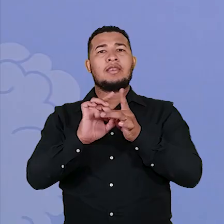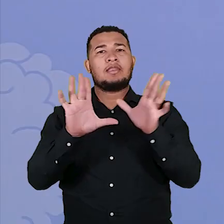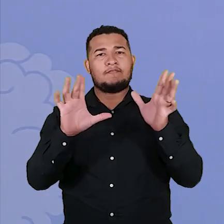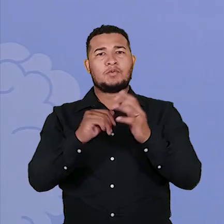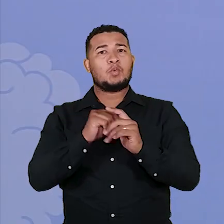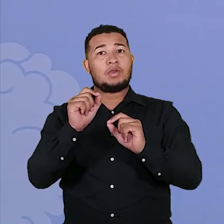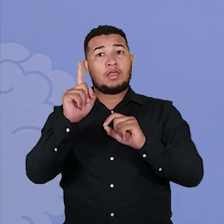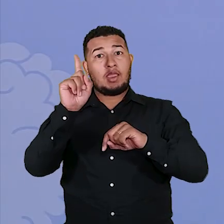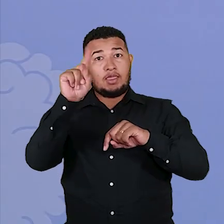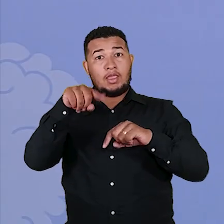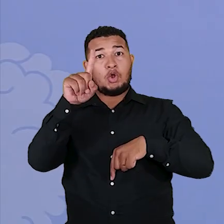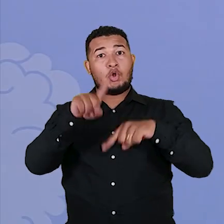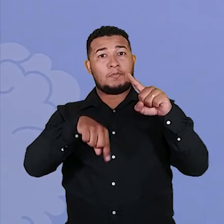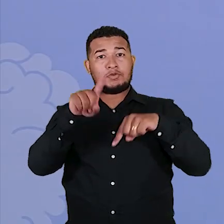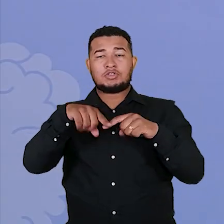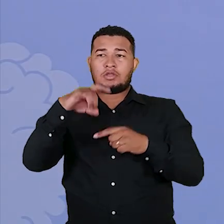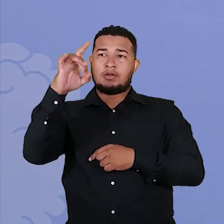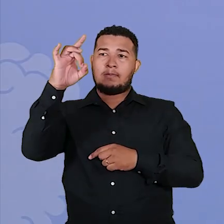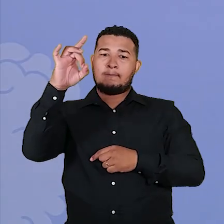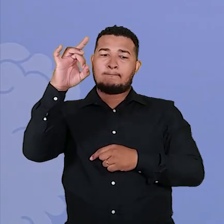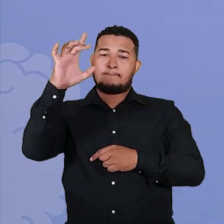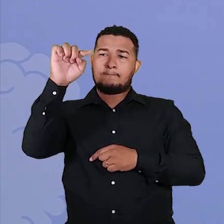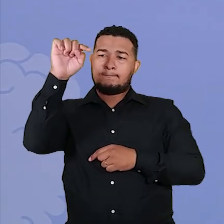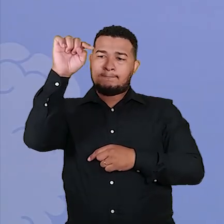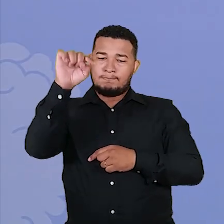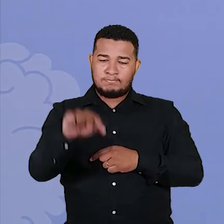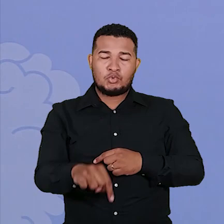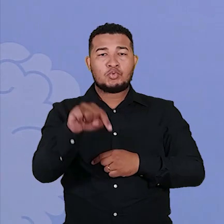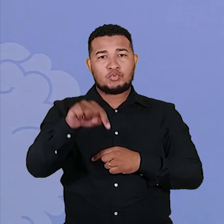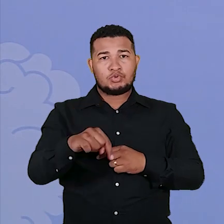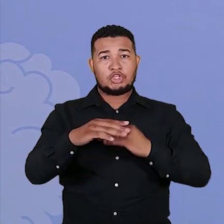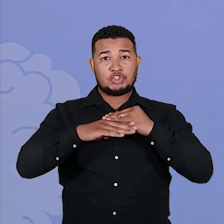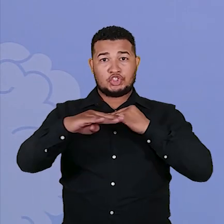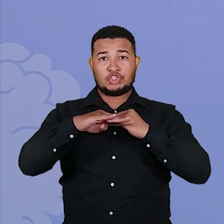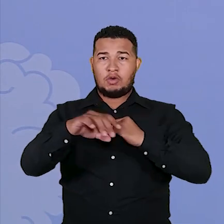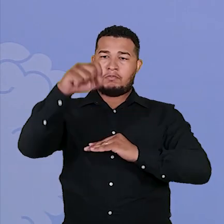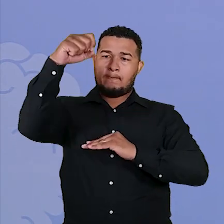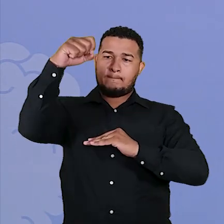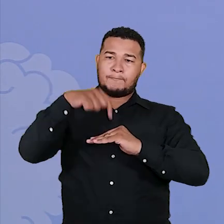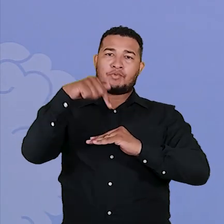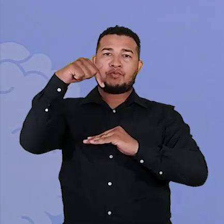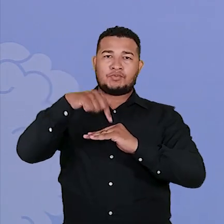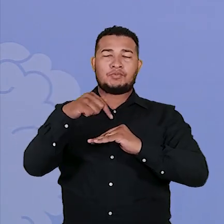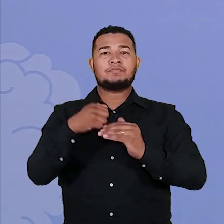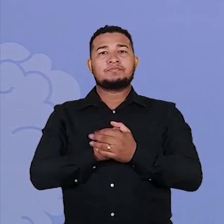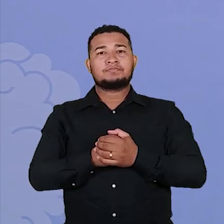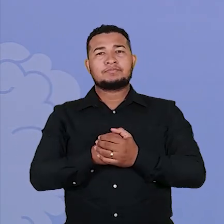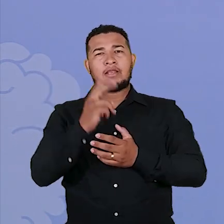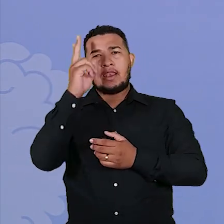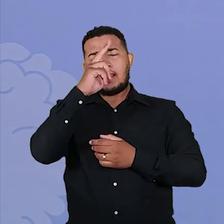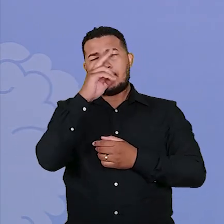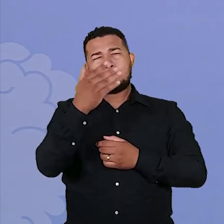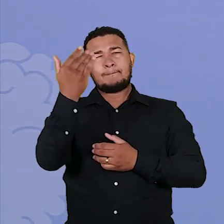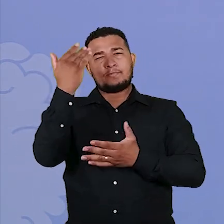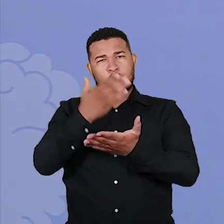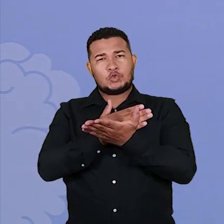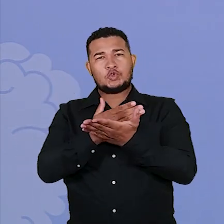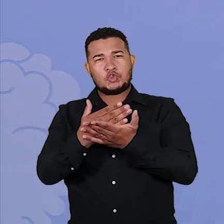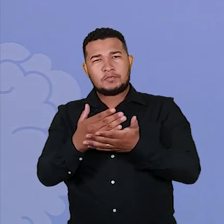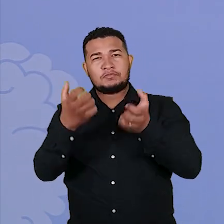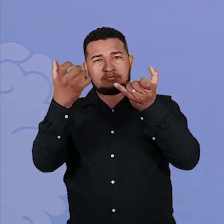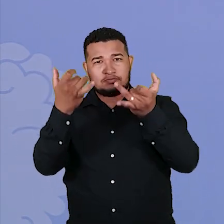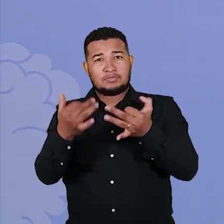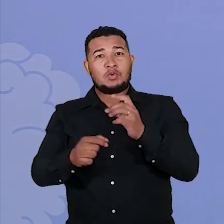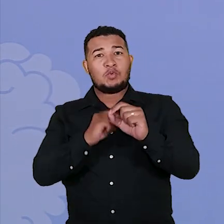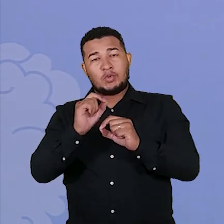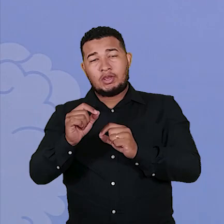queda livre seriam os objetos que caem para chegar até o solo né lembra quando eu falei lá na introdução dessa